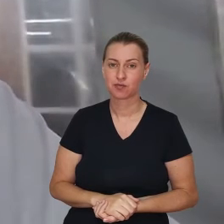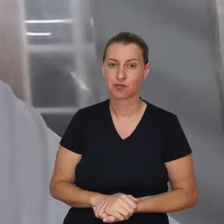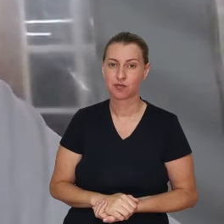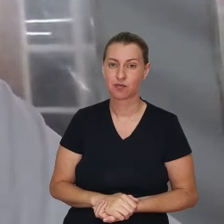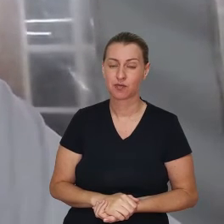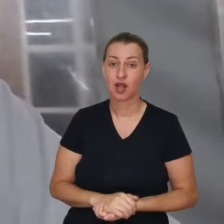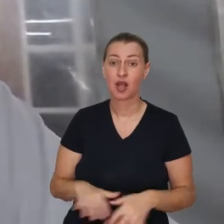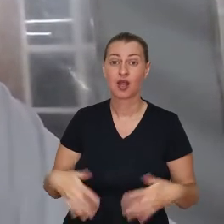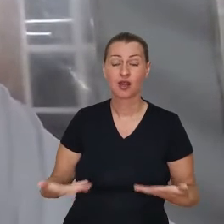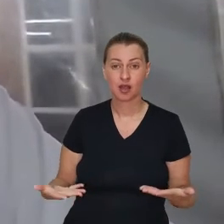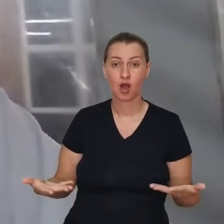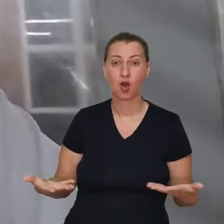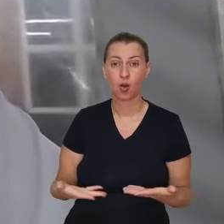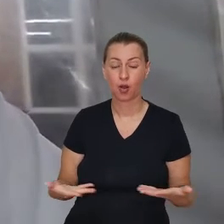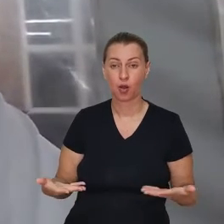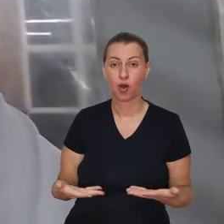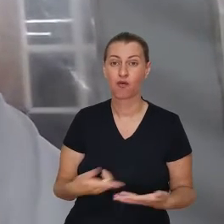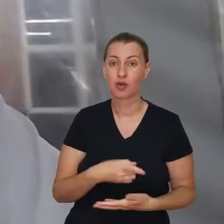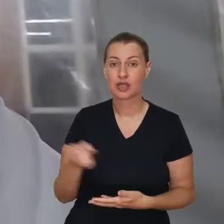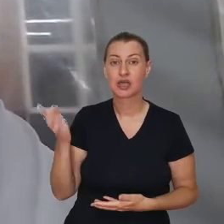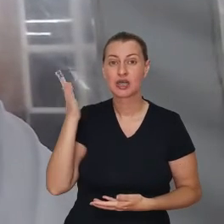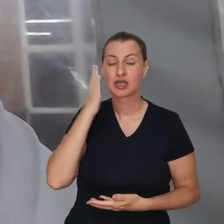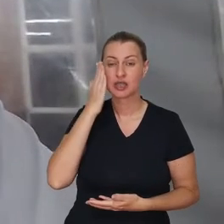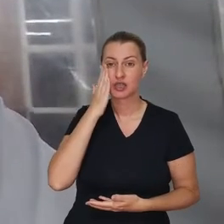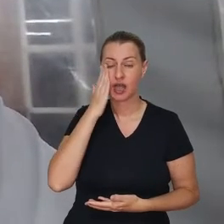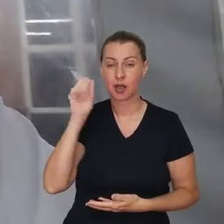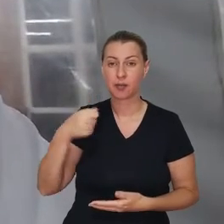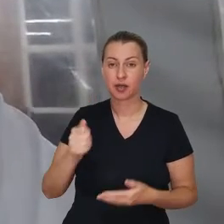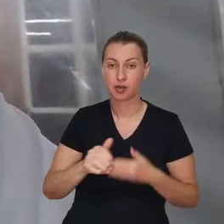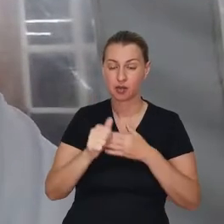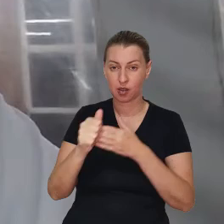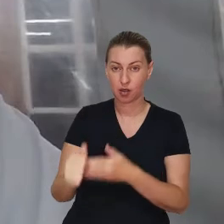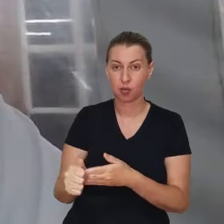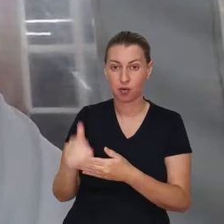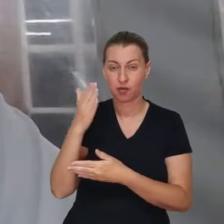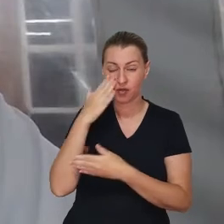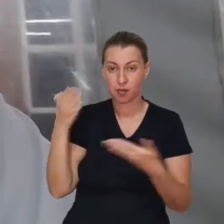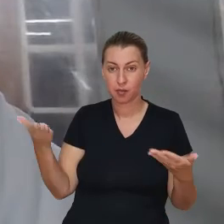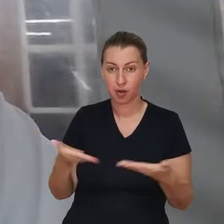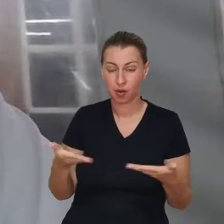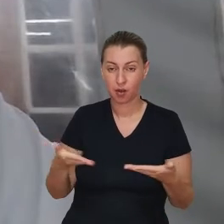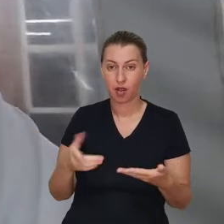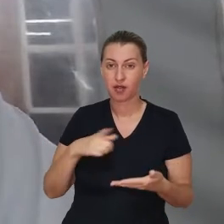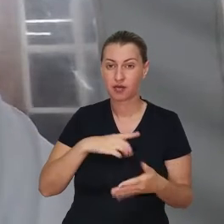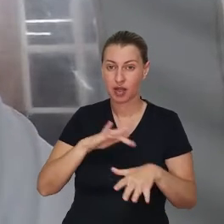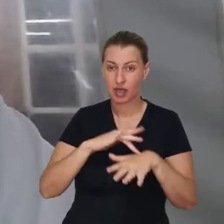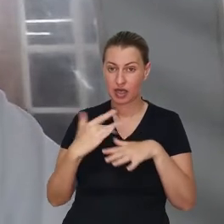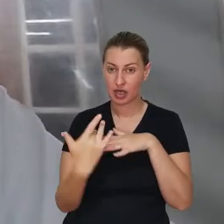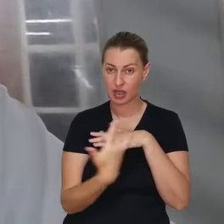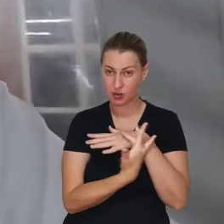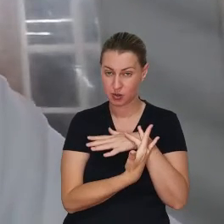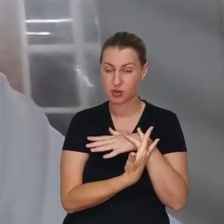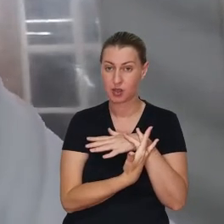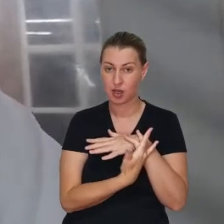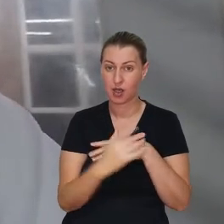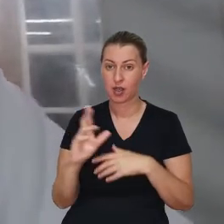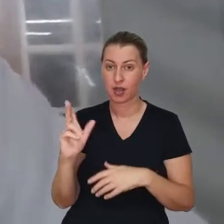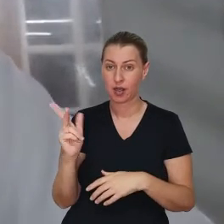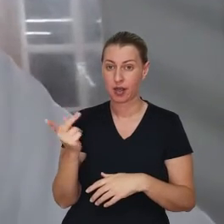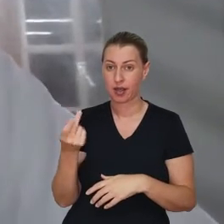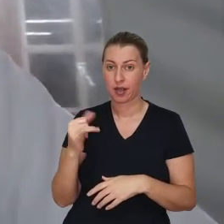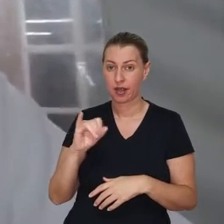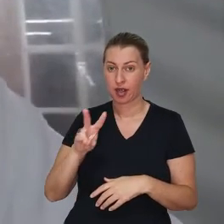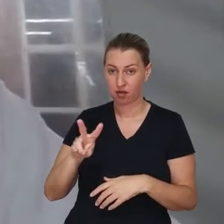Assim, pessoas, primeiramente, vocês devem saber, quem está nos acompanhando ou vai saber agora, a gente tem redes sociais, a gente tem o HIV